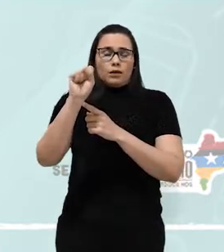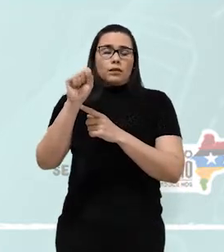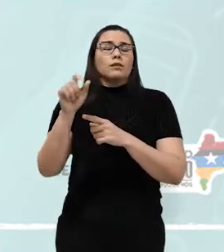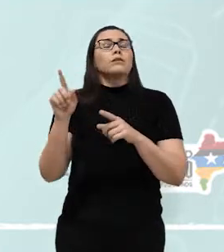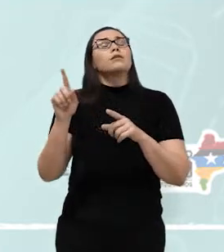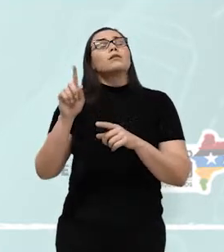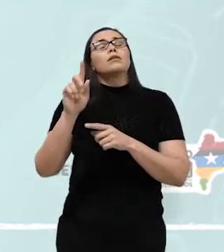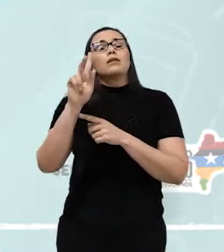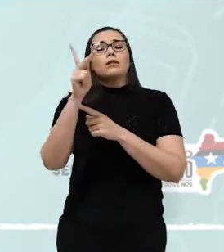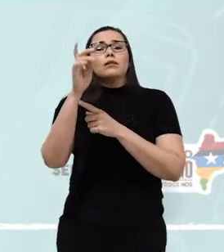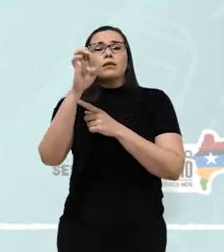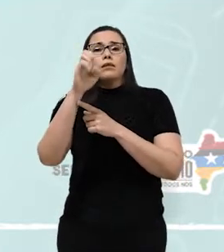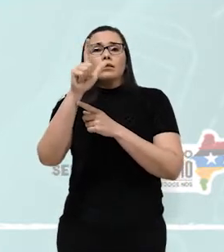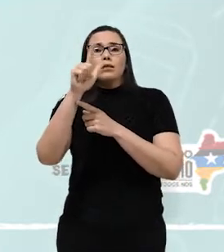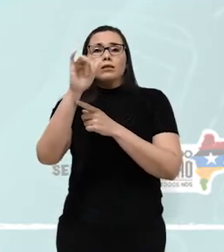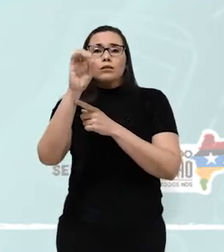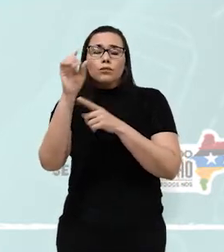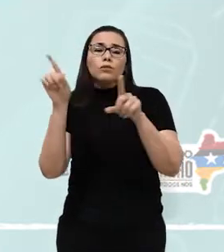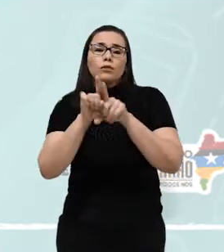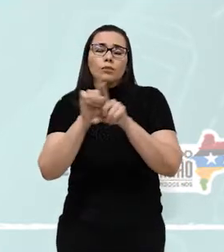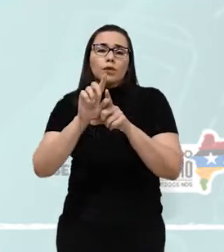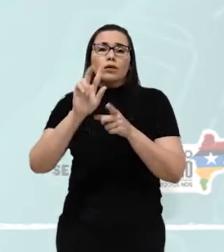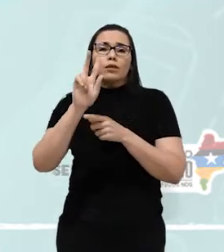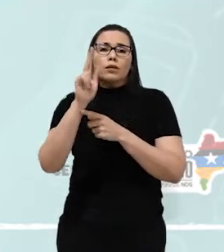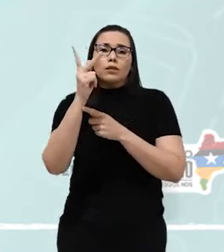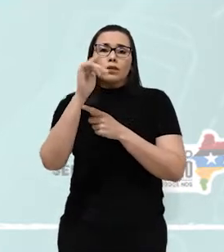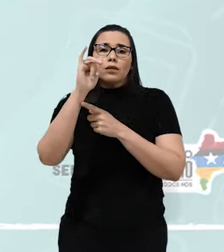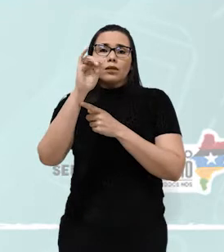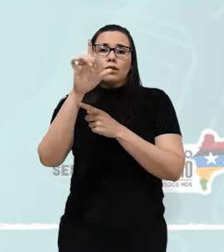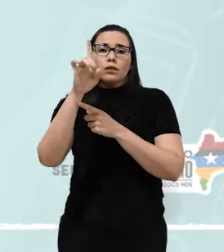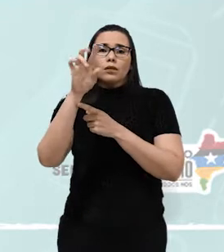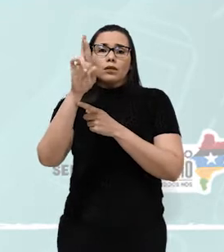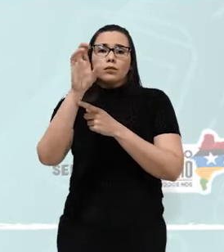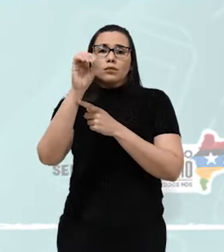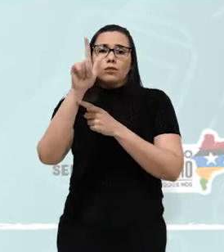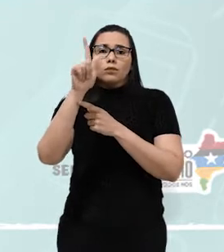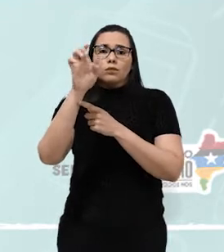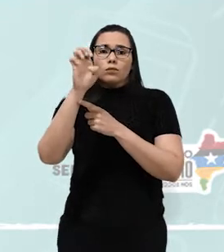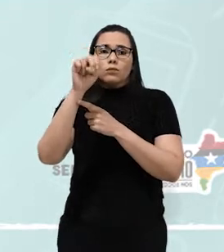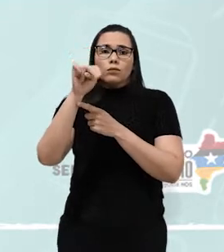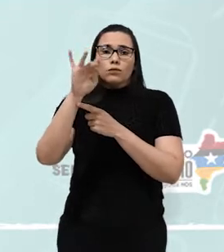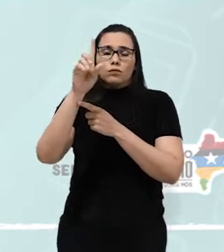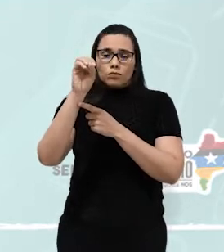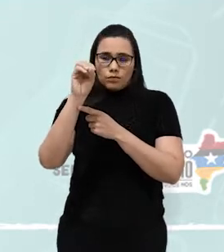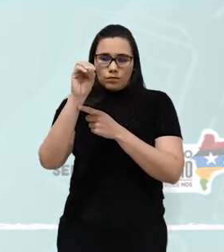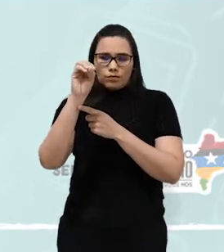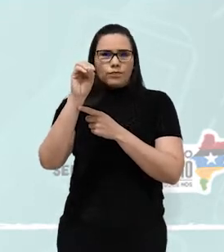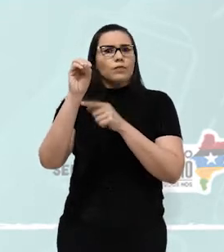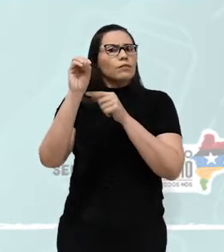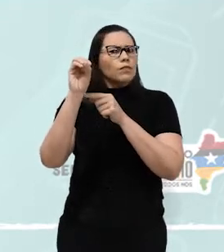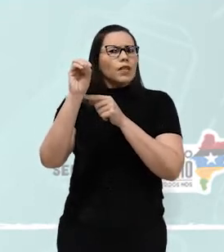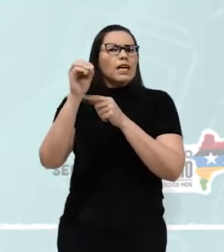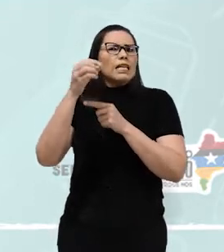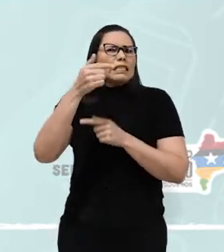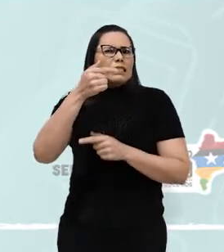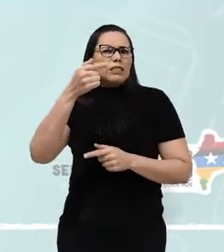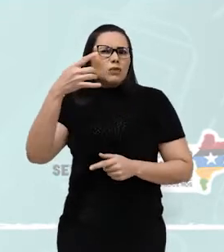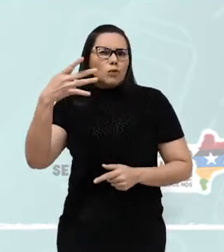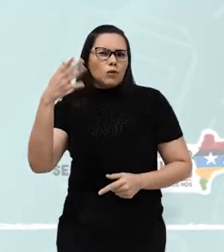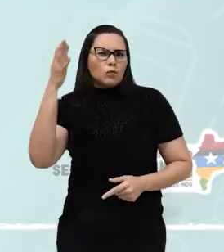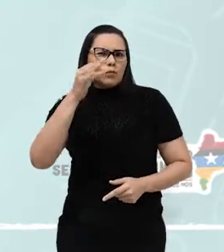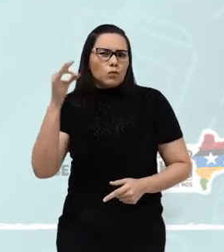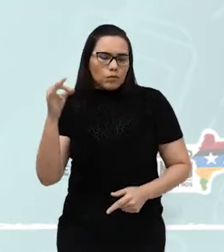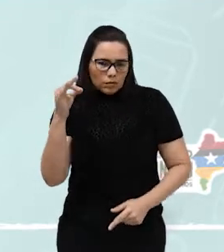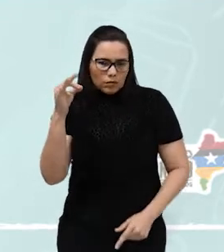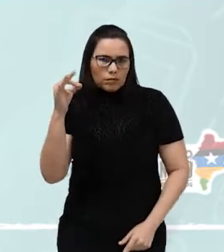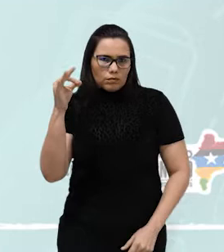gás hélio, ok? Do gás hidrogênio ele vai fazer parte de 74% da massa